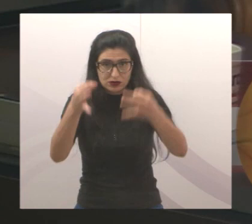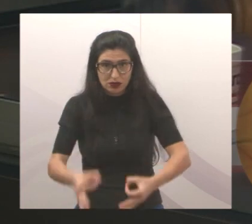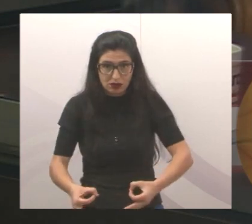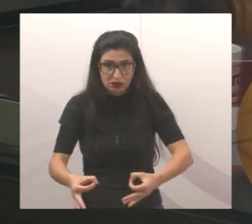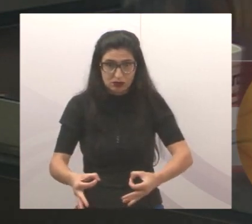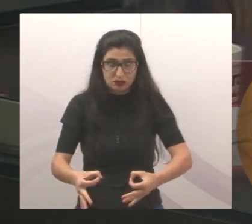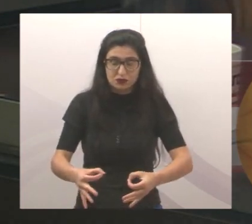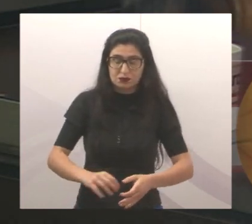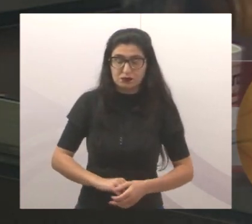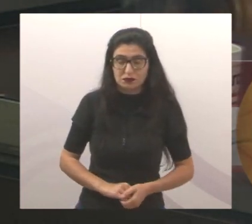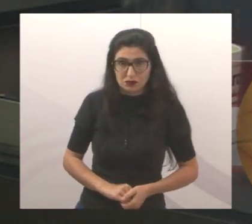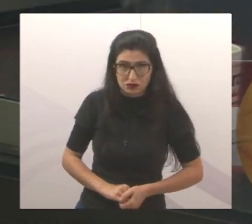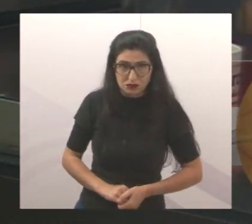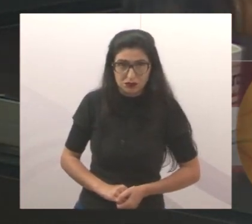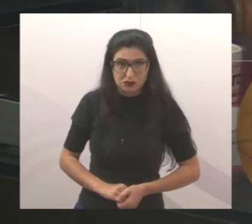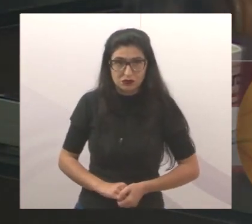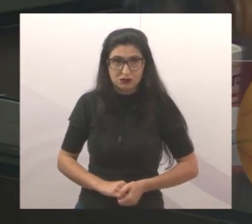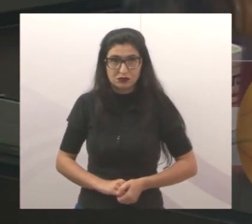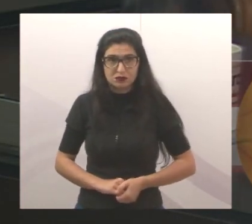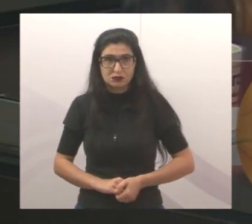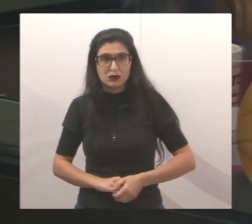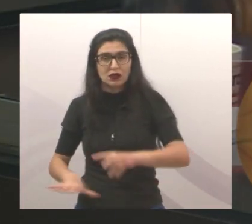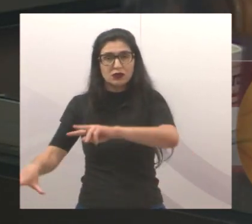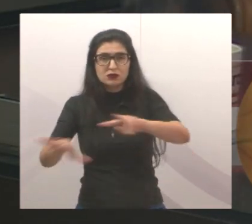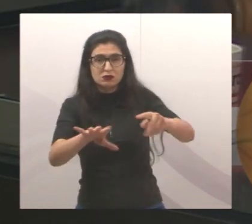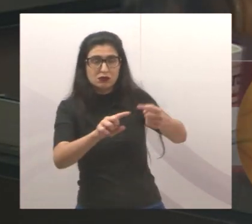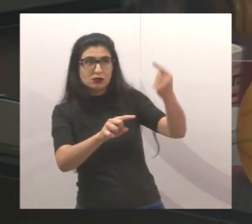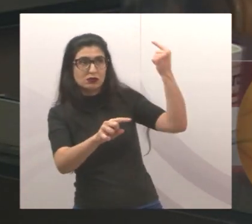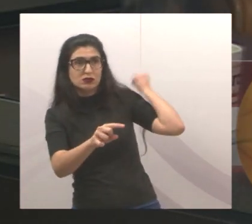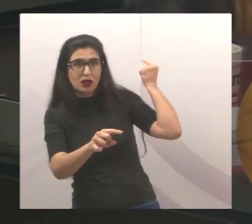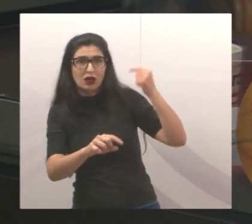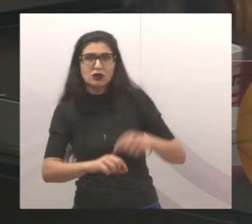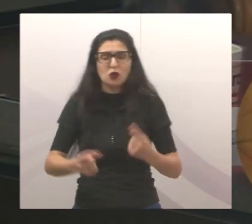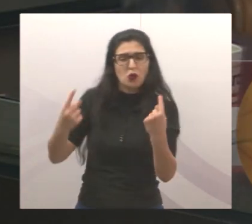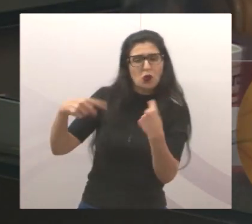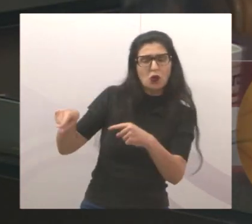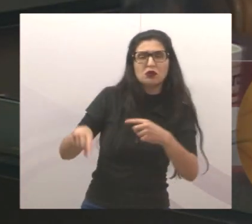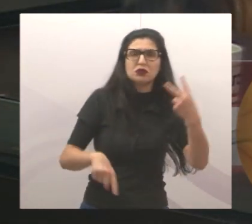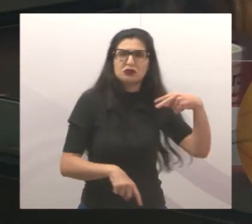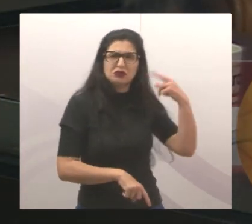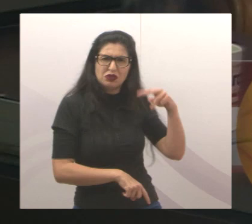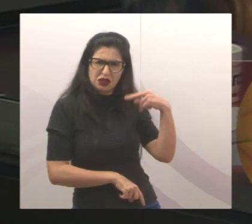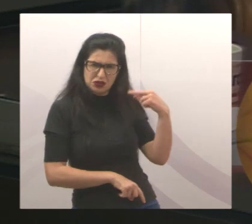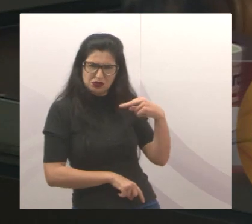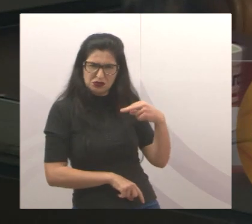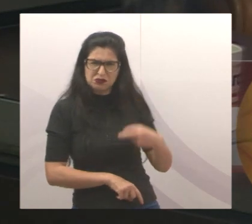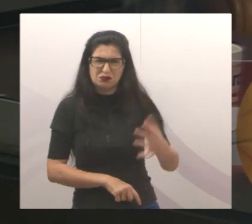última sessão de cassação, até o vereador